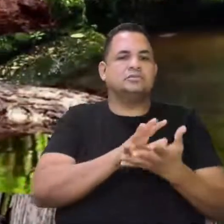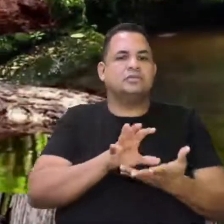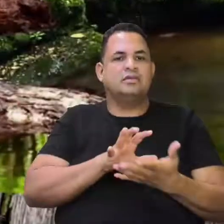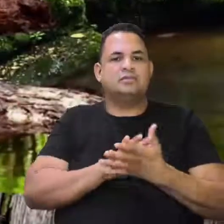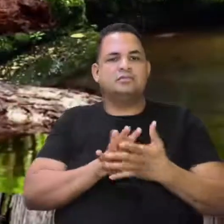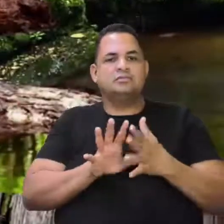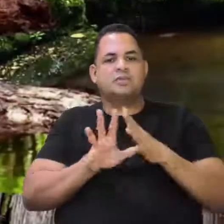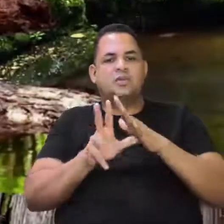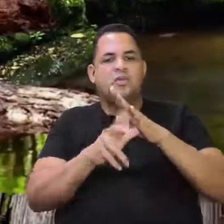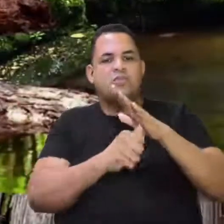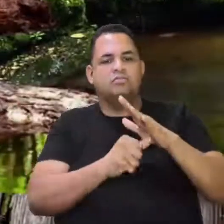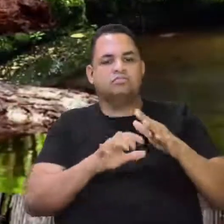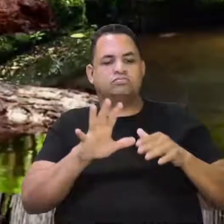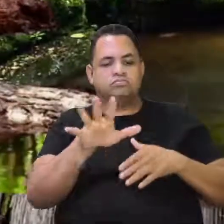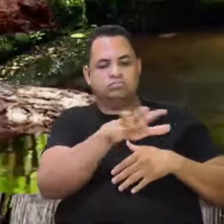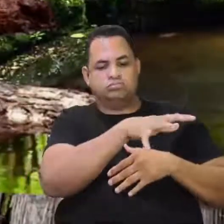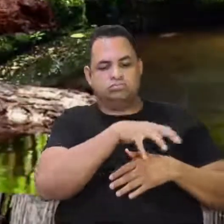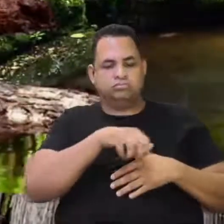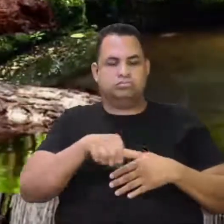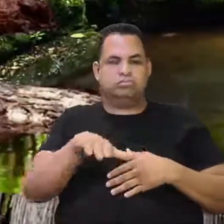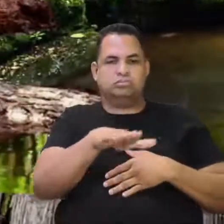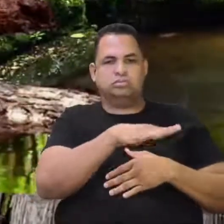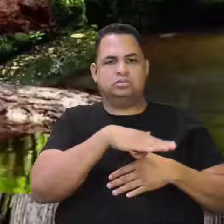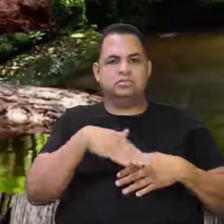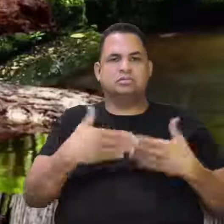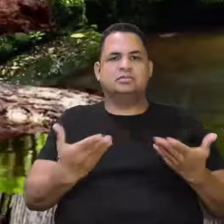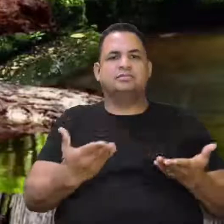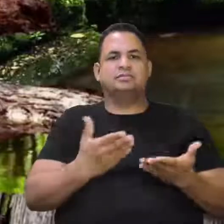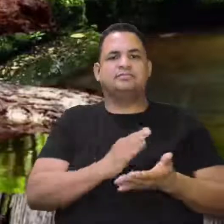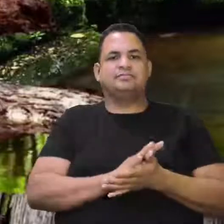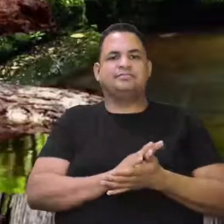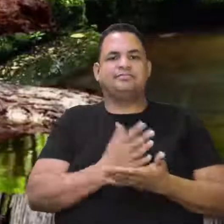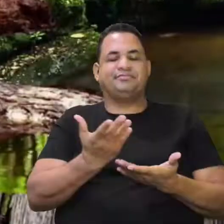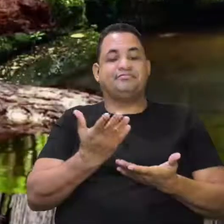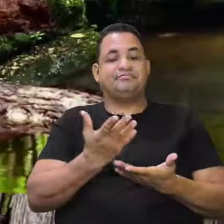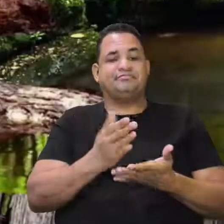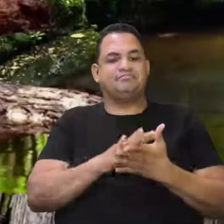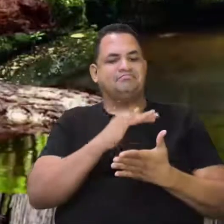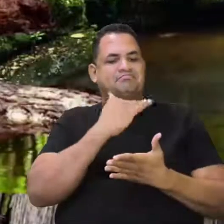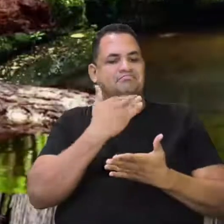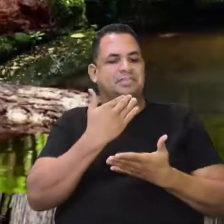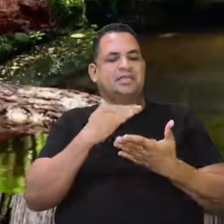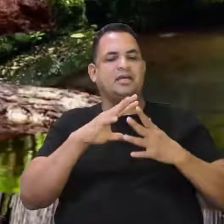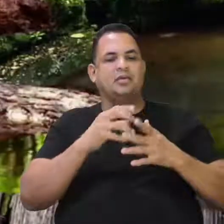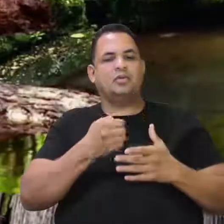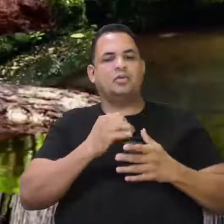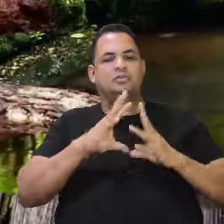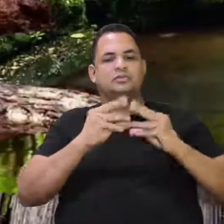levar tudo que eles pudessem. E olhe lá se ele deixasse alguém vivo, né?